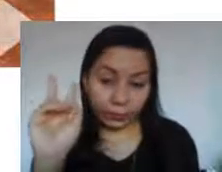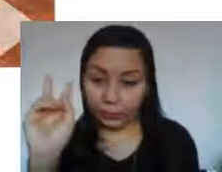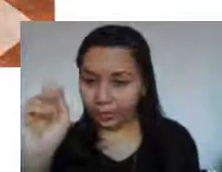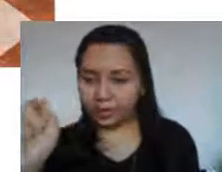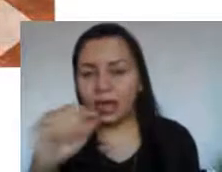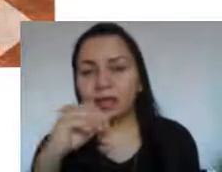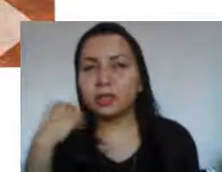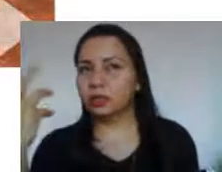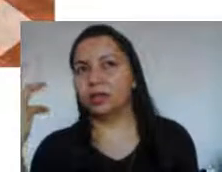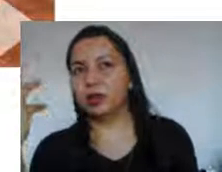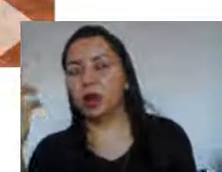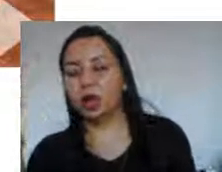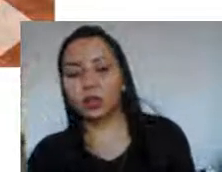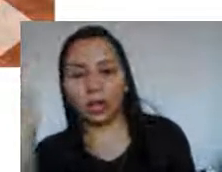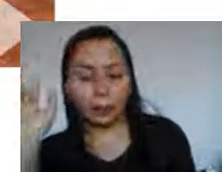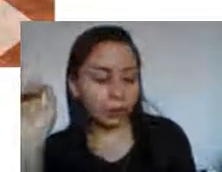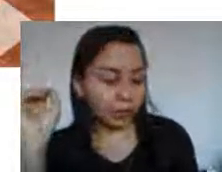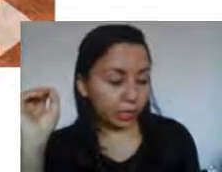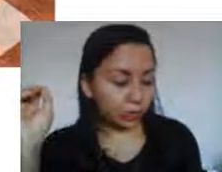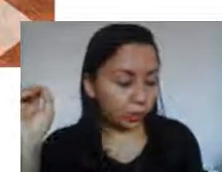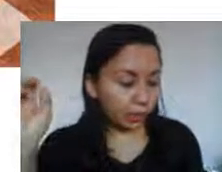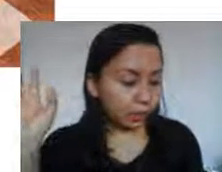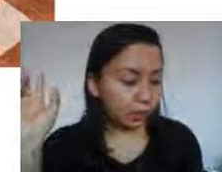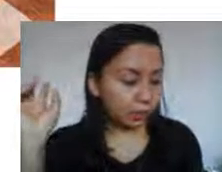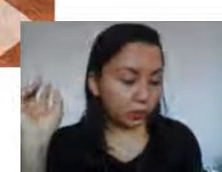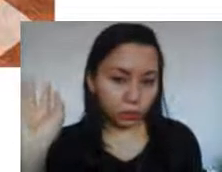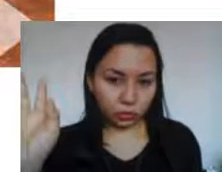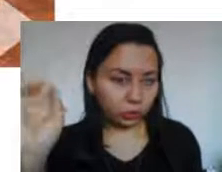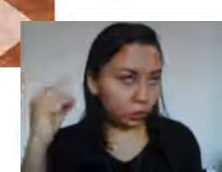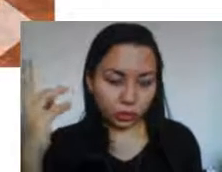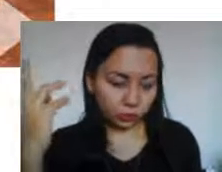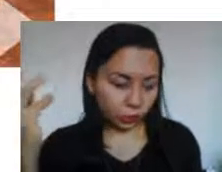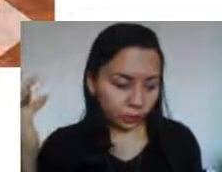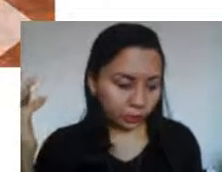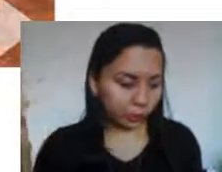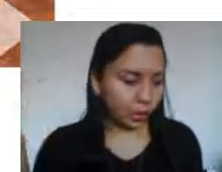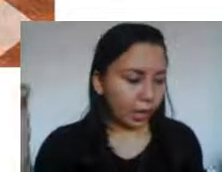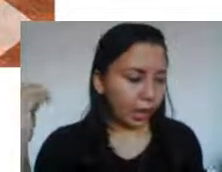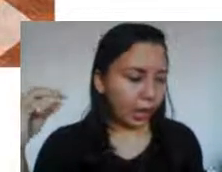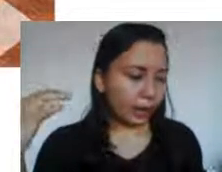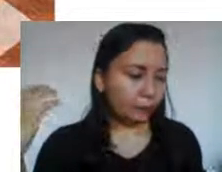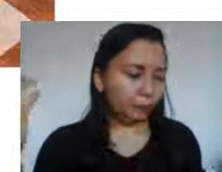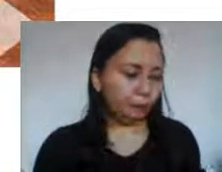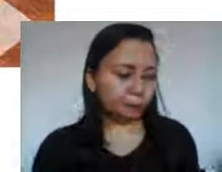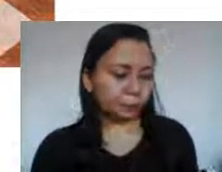que que acontece? Essa sucessão ecológica, ela pode ser de duas formas.